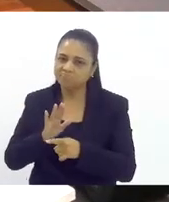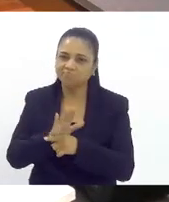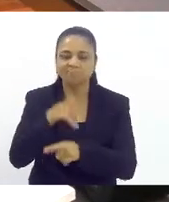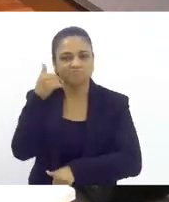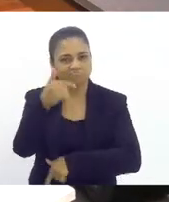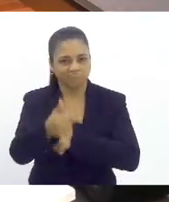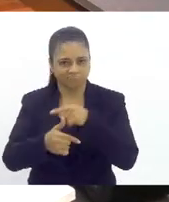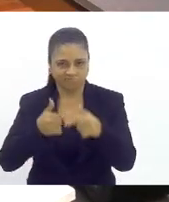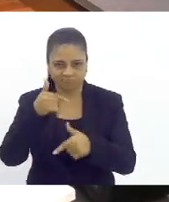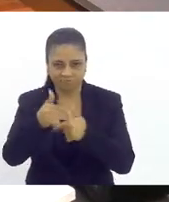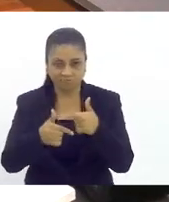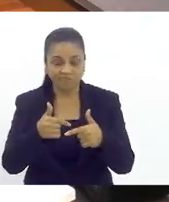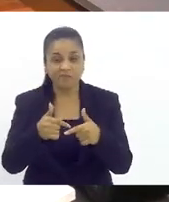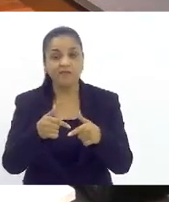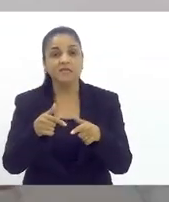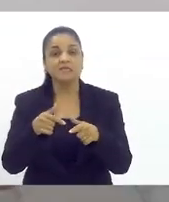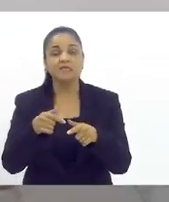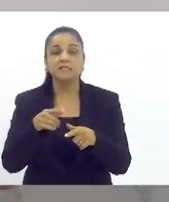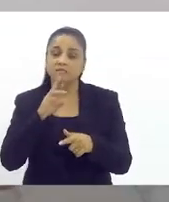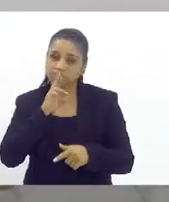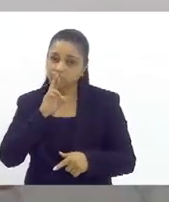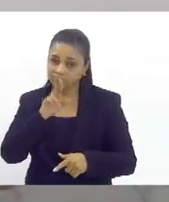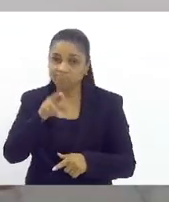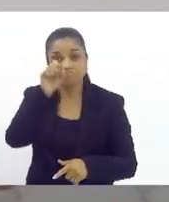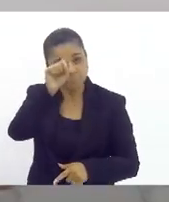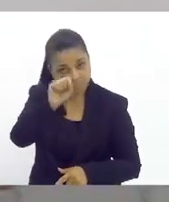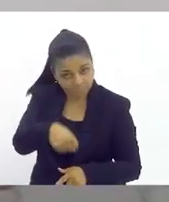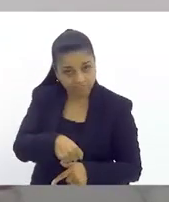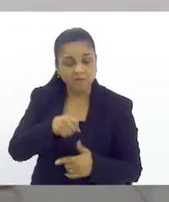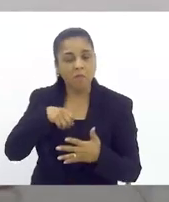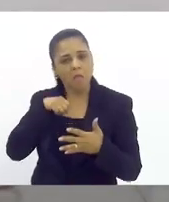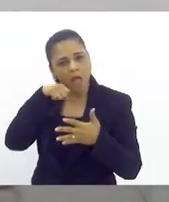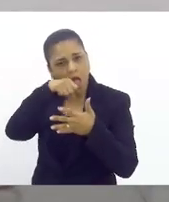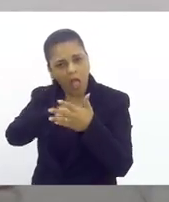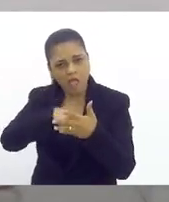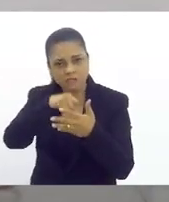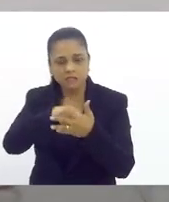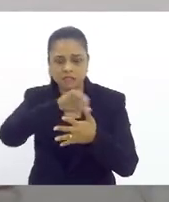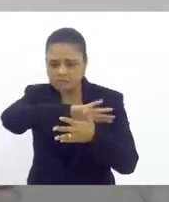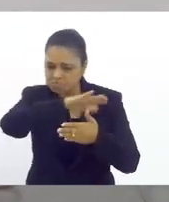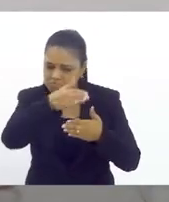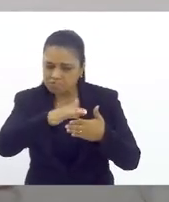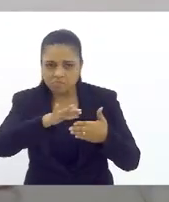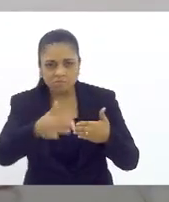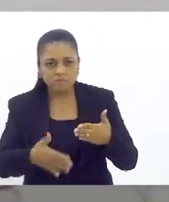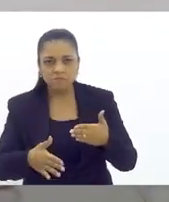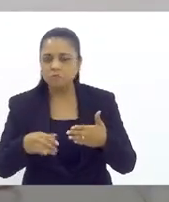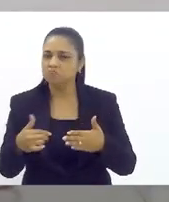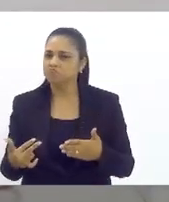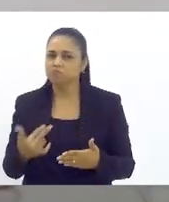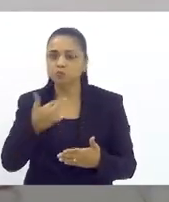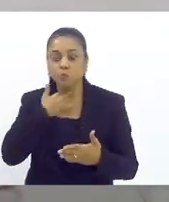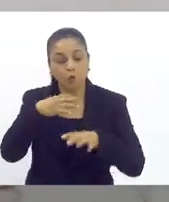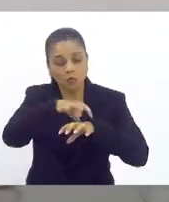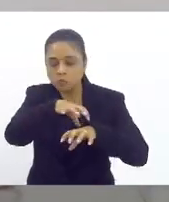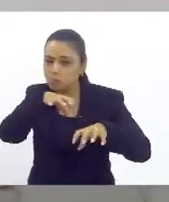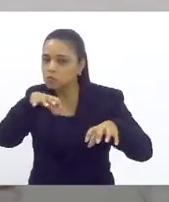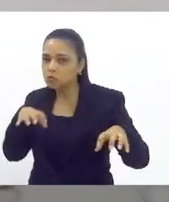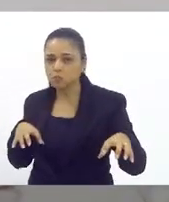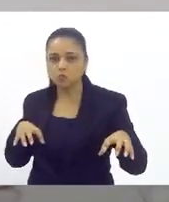trabalhadora e dizendo para vocês sim isso é uma resistência em relação a Mata Atlântica não podemos dissociar